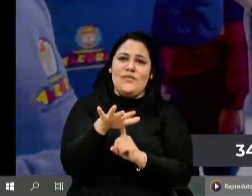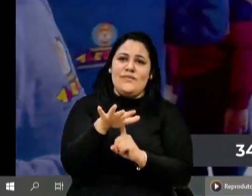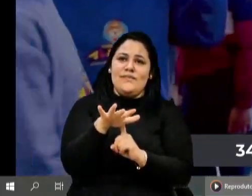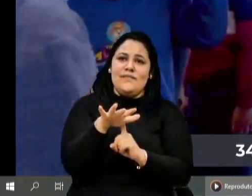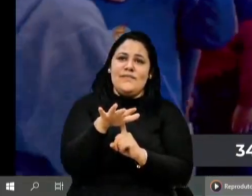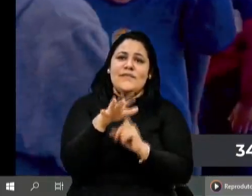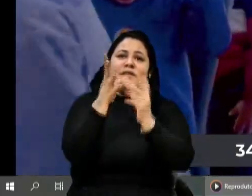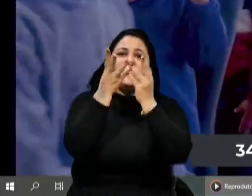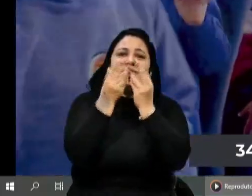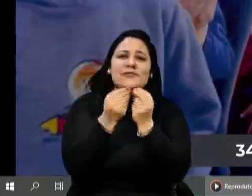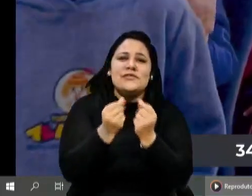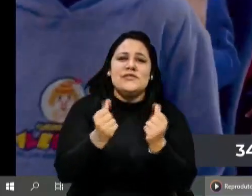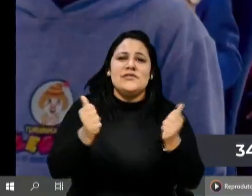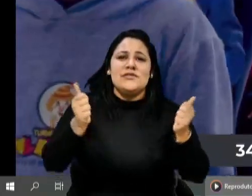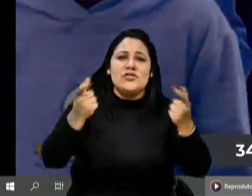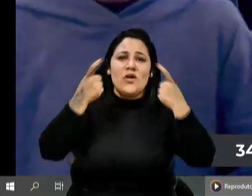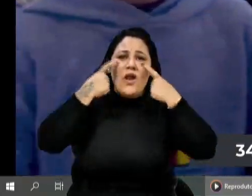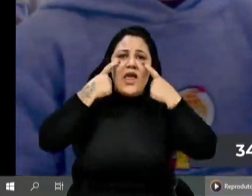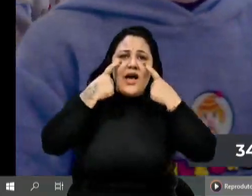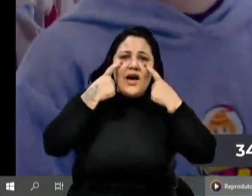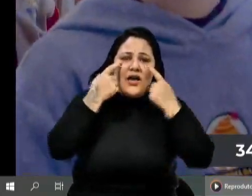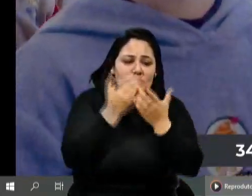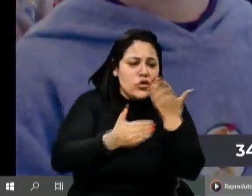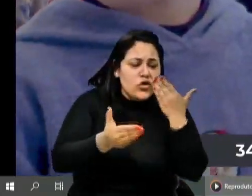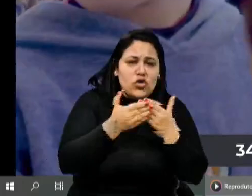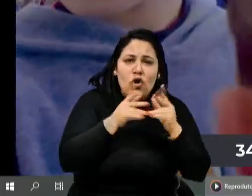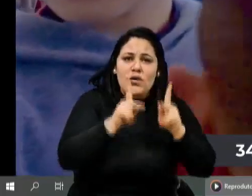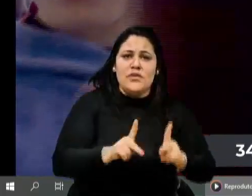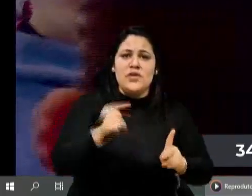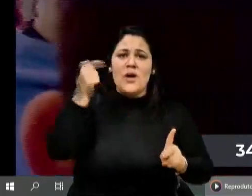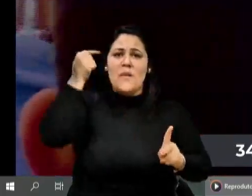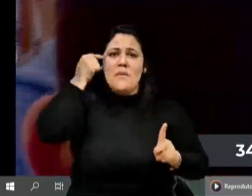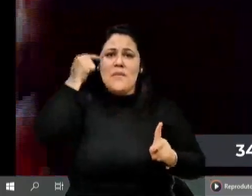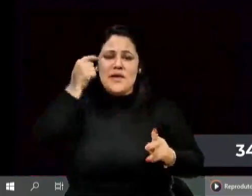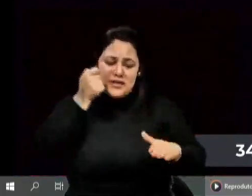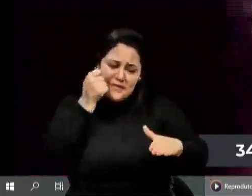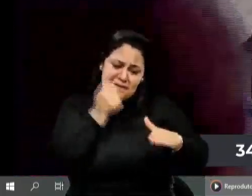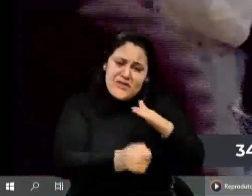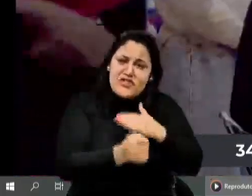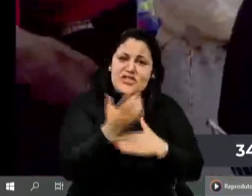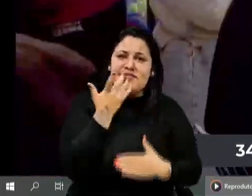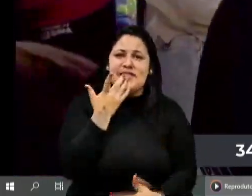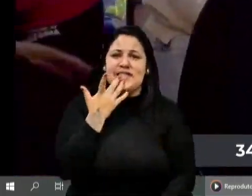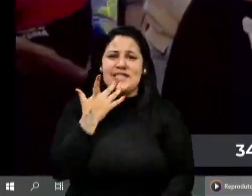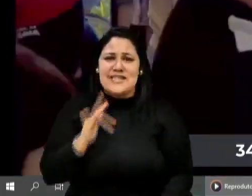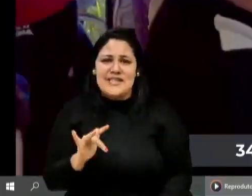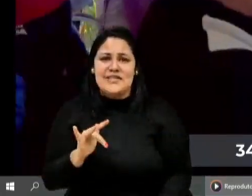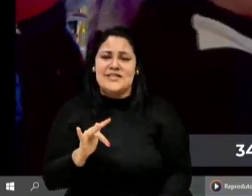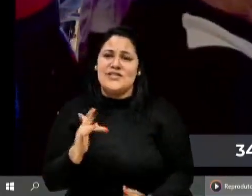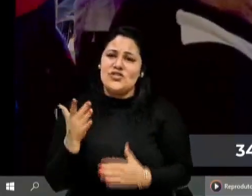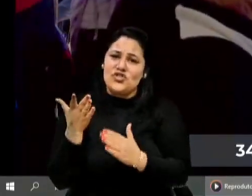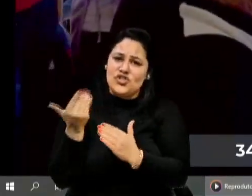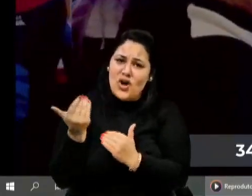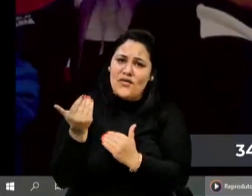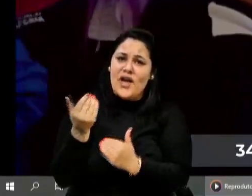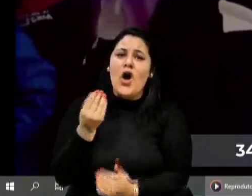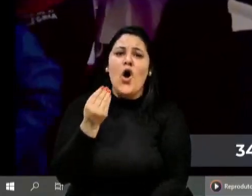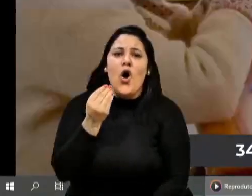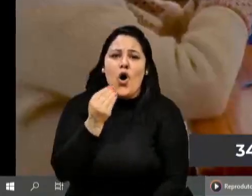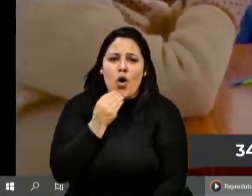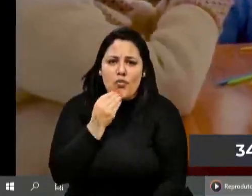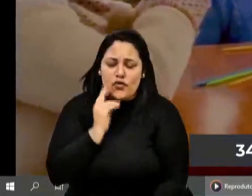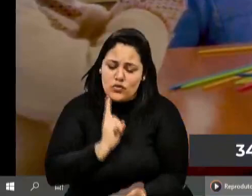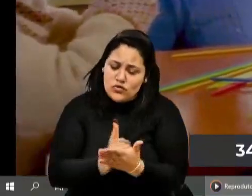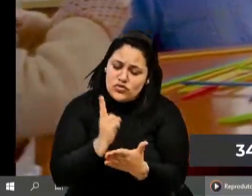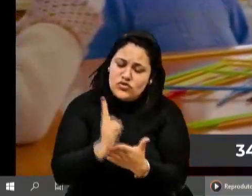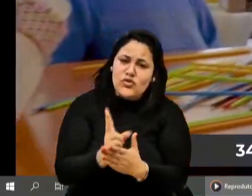olhar para todas as pessoas e penso que investirmos nas nossas crianças, nos nossos adolescentes, obviamente continuar